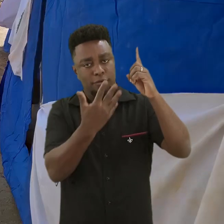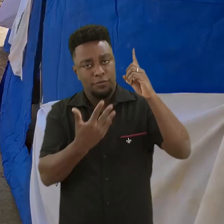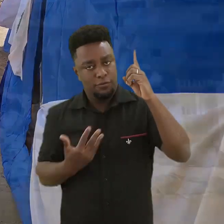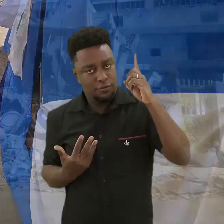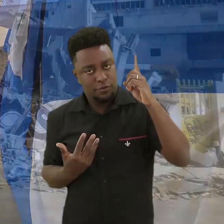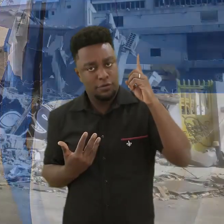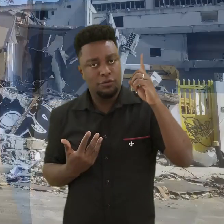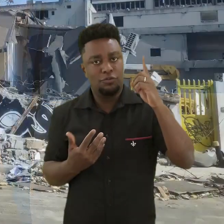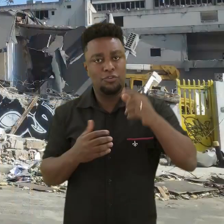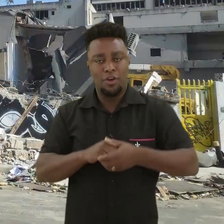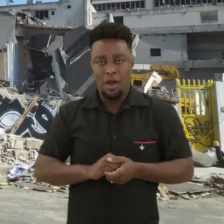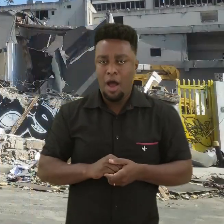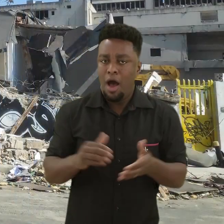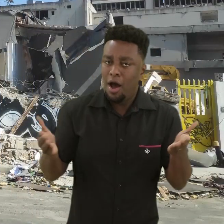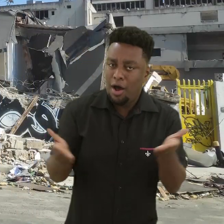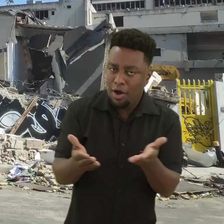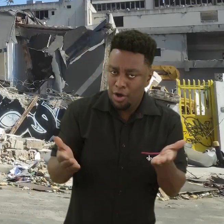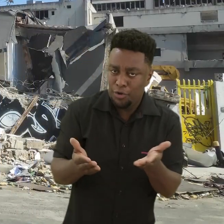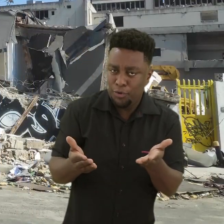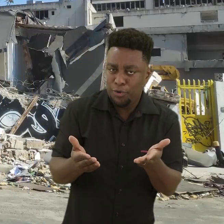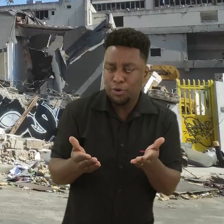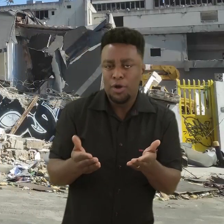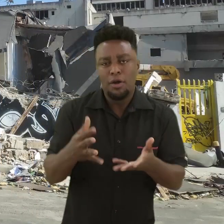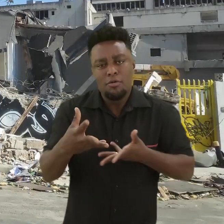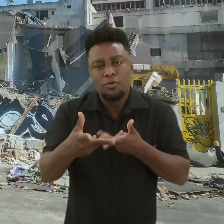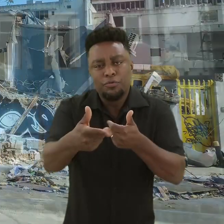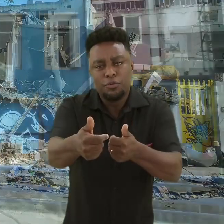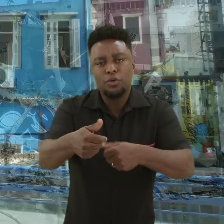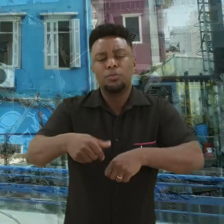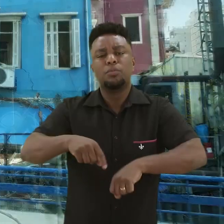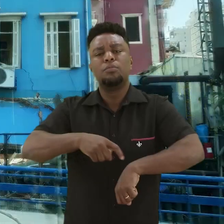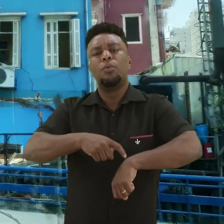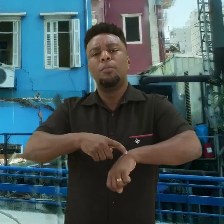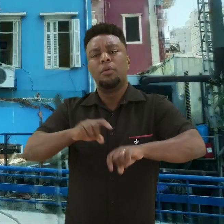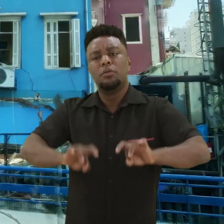vede. Agora os convido para este momento especial de